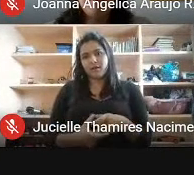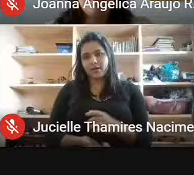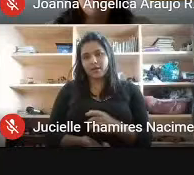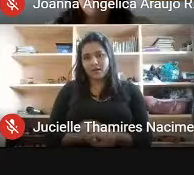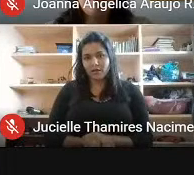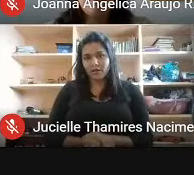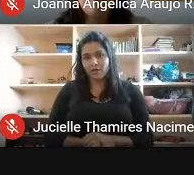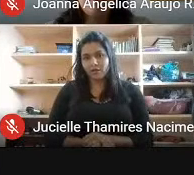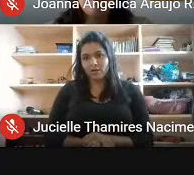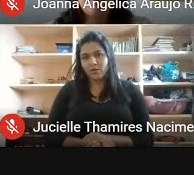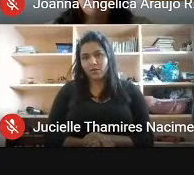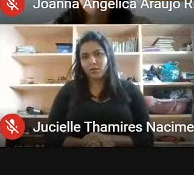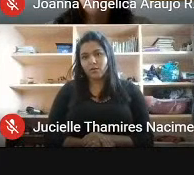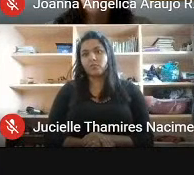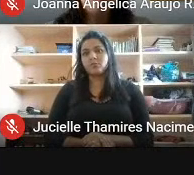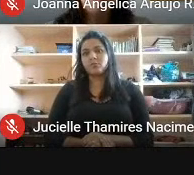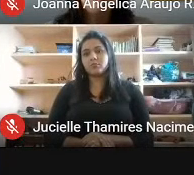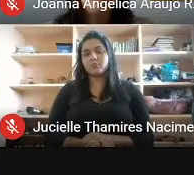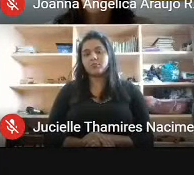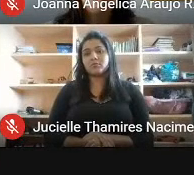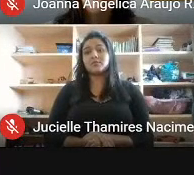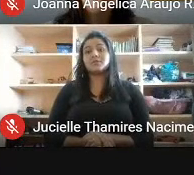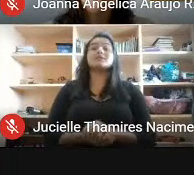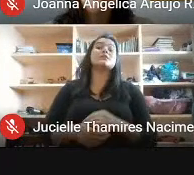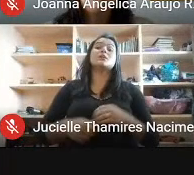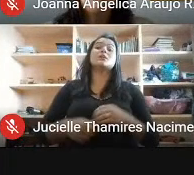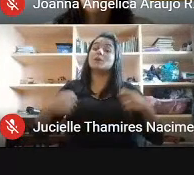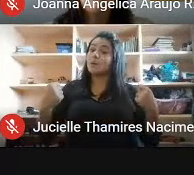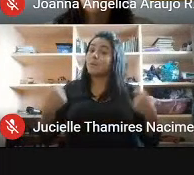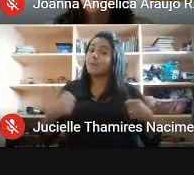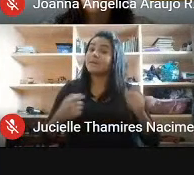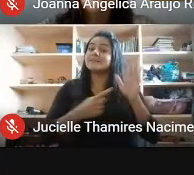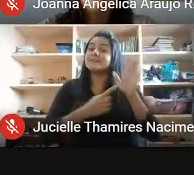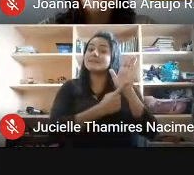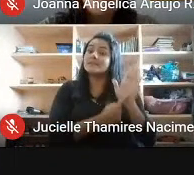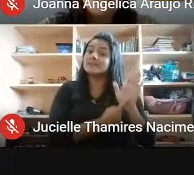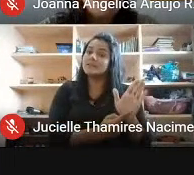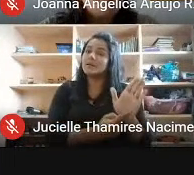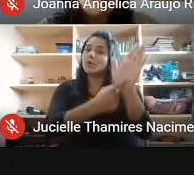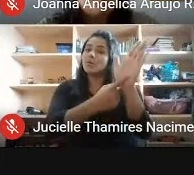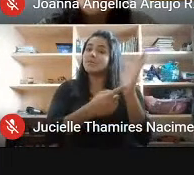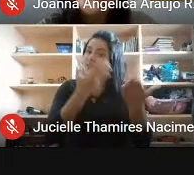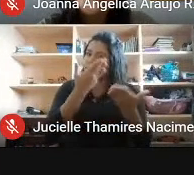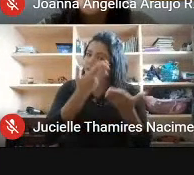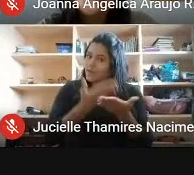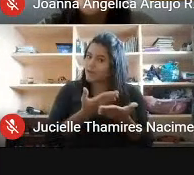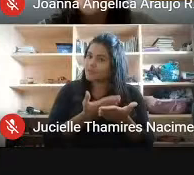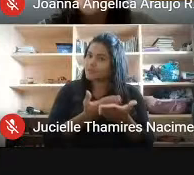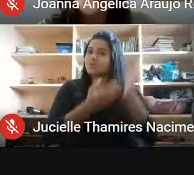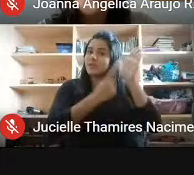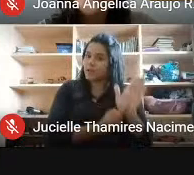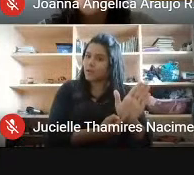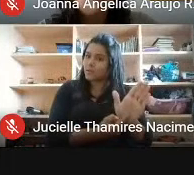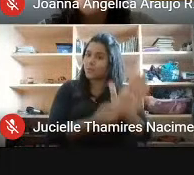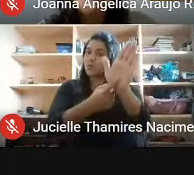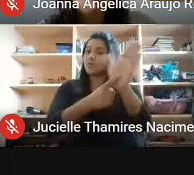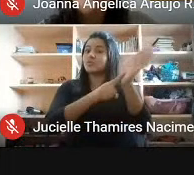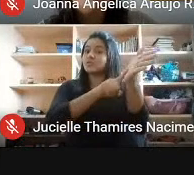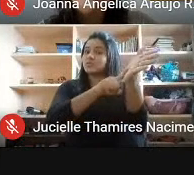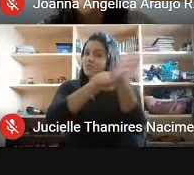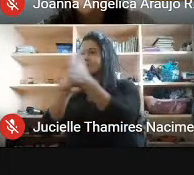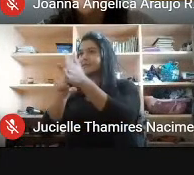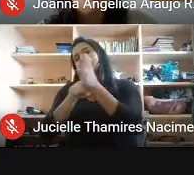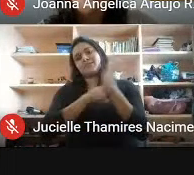coloca cores mostrando que uma determinada cor ela traz uma perspectiva de qualidade e uma